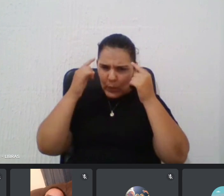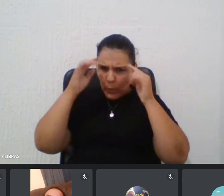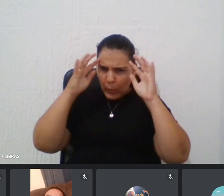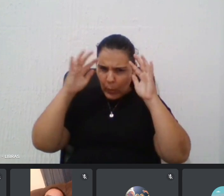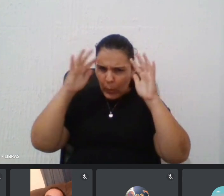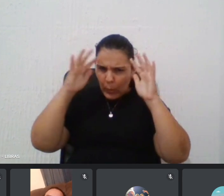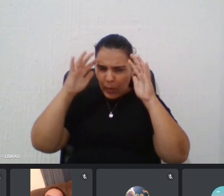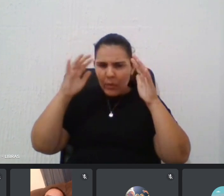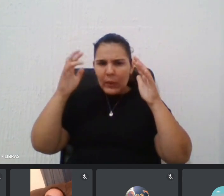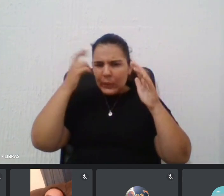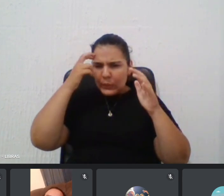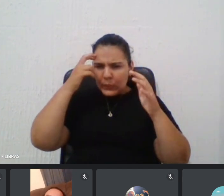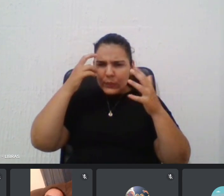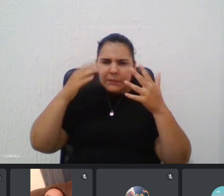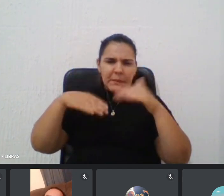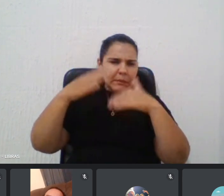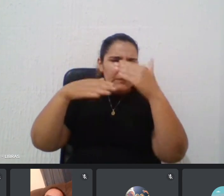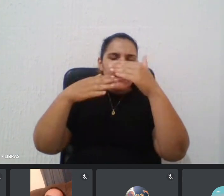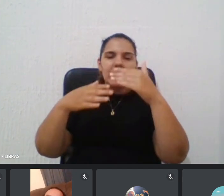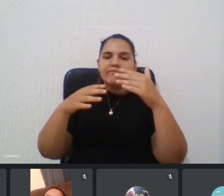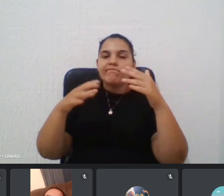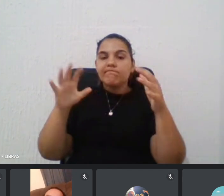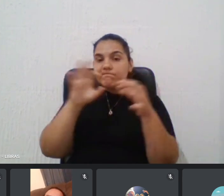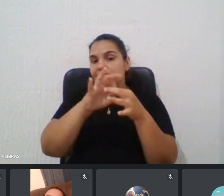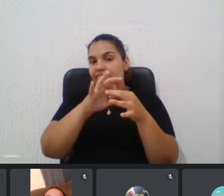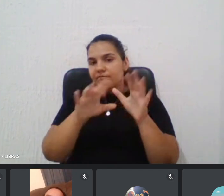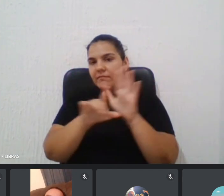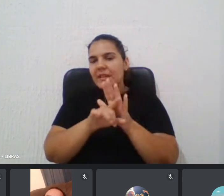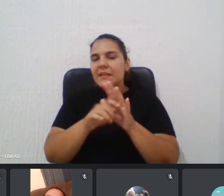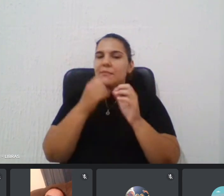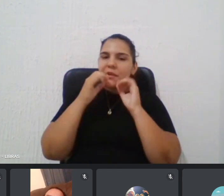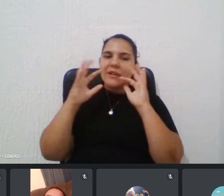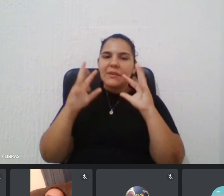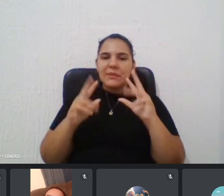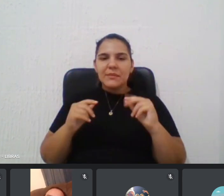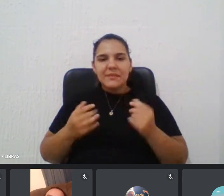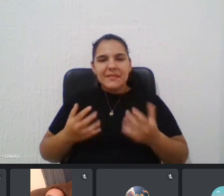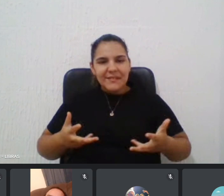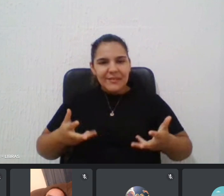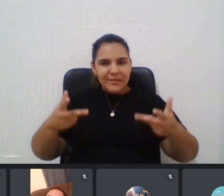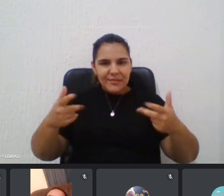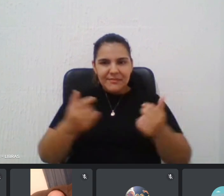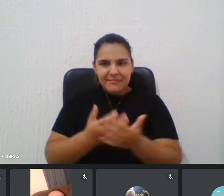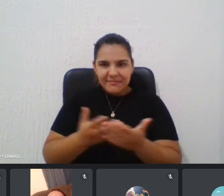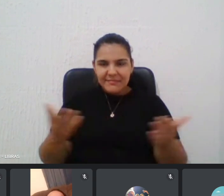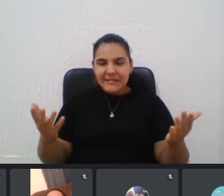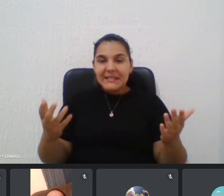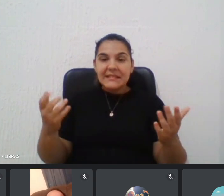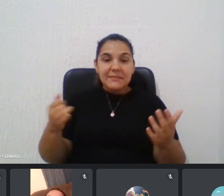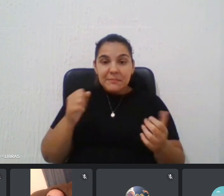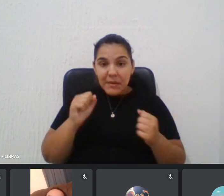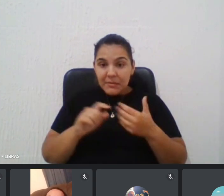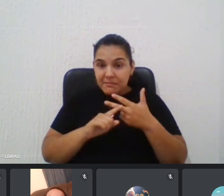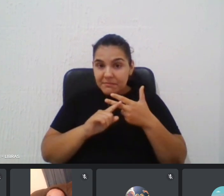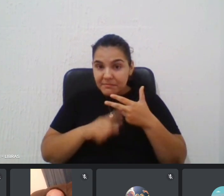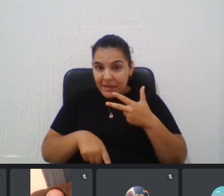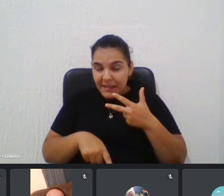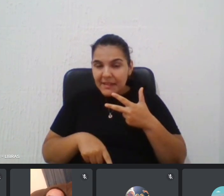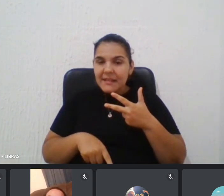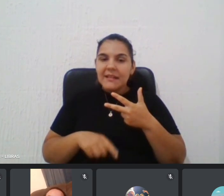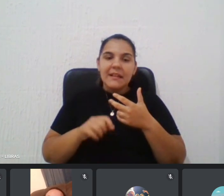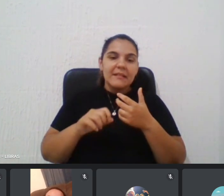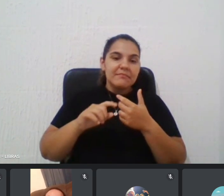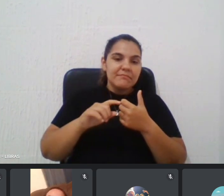através da Paula Gustavo. Boa noite a todas, todos e todos, quem puder abrir o microfone aí para dar